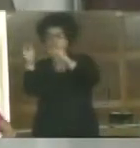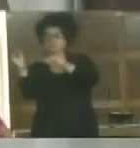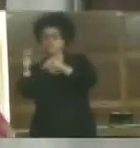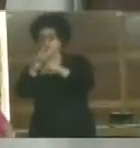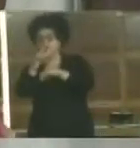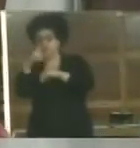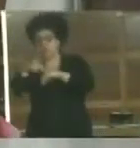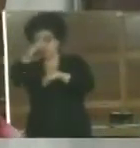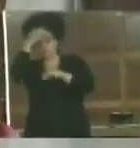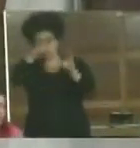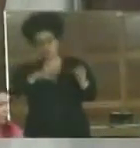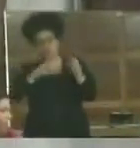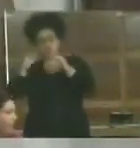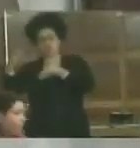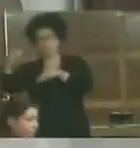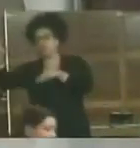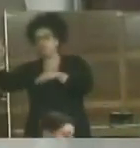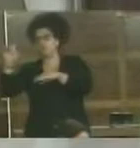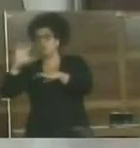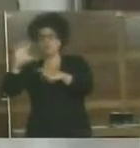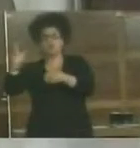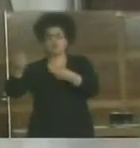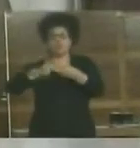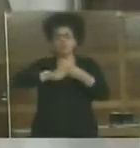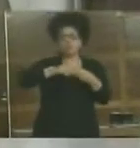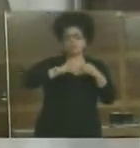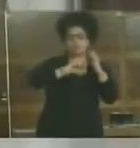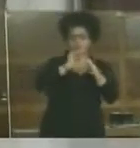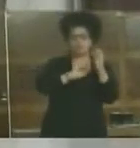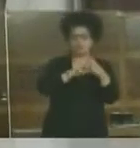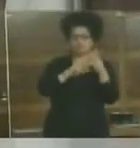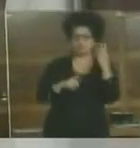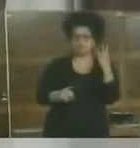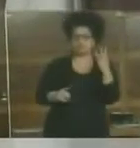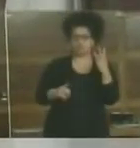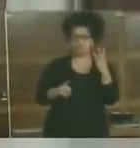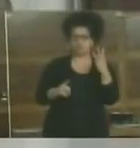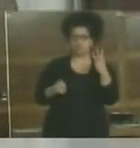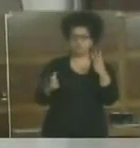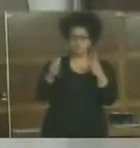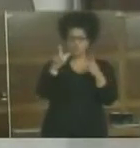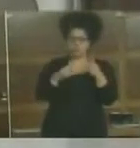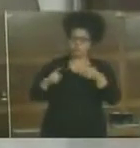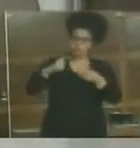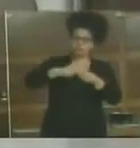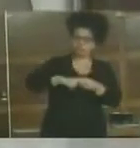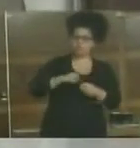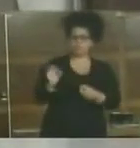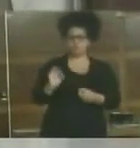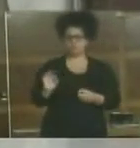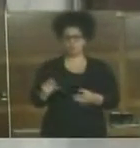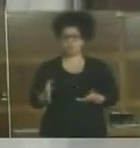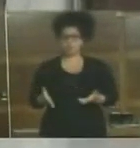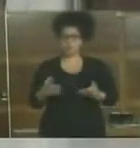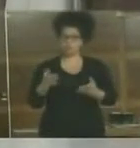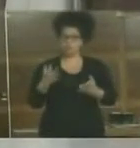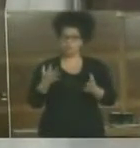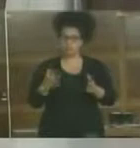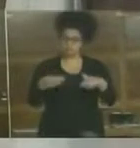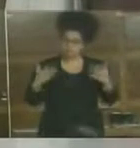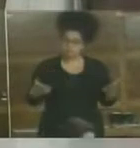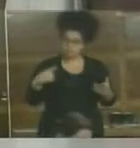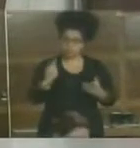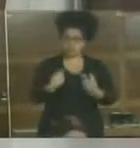não repuseram. Eu acho que essa luta é de todos aqui, do Executivo, do Legislativo, do Judiciário, para podermos cobrar o